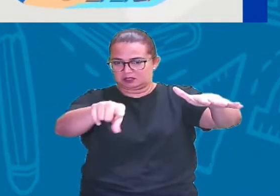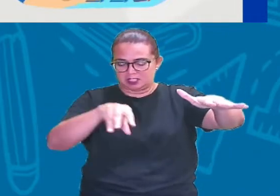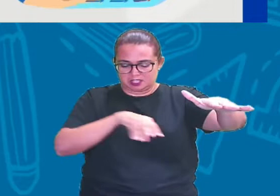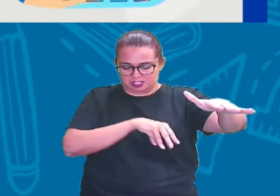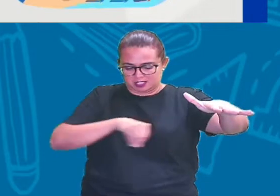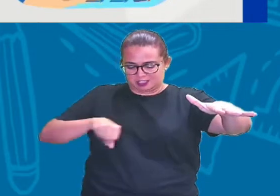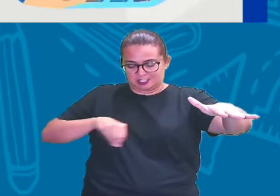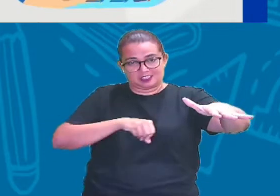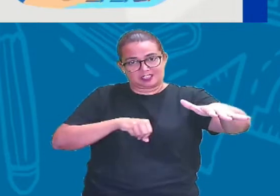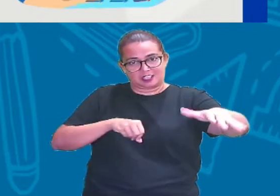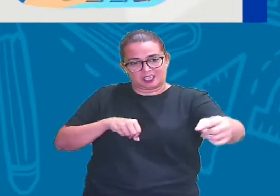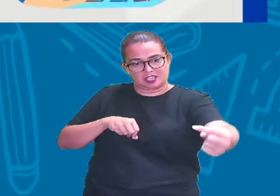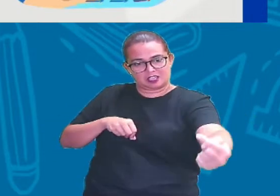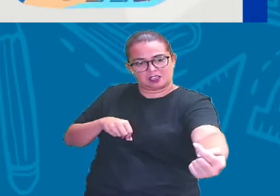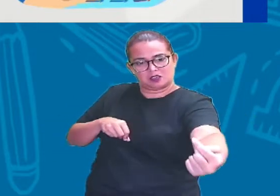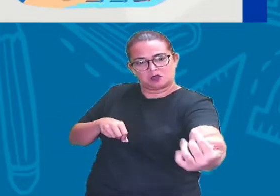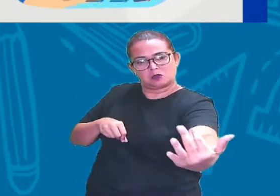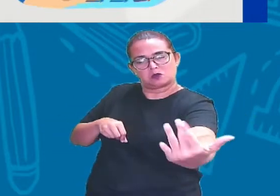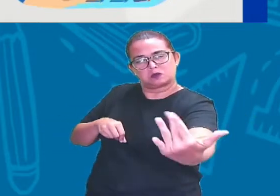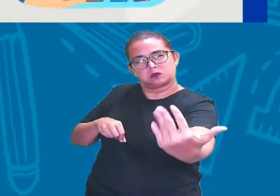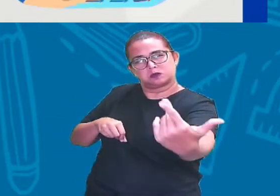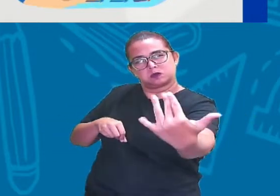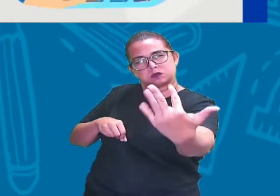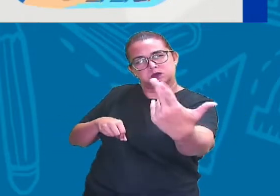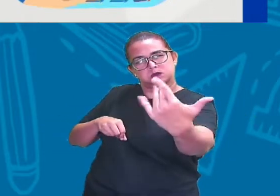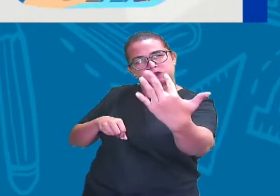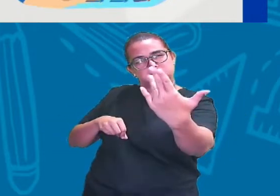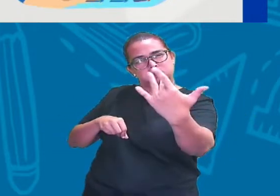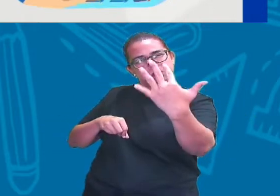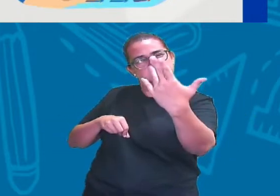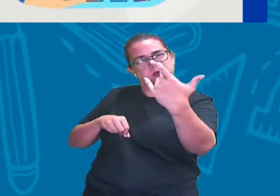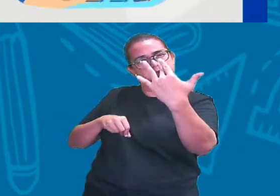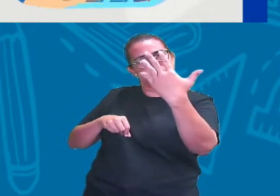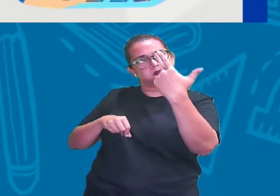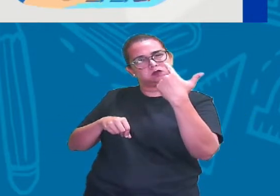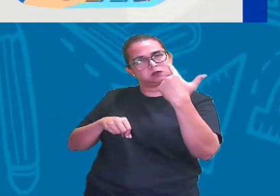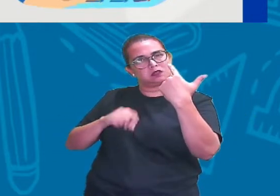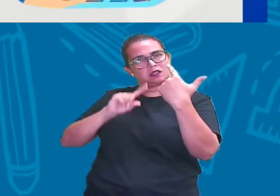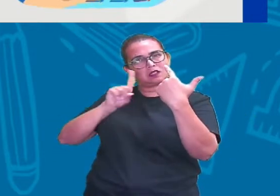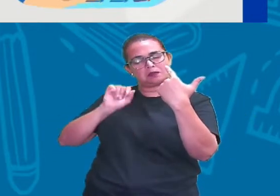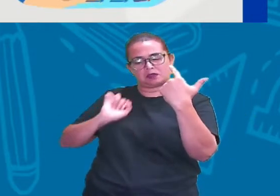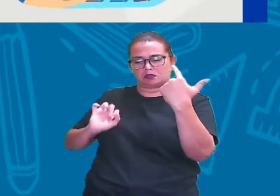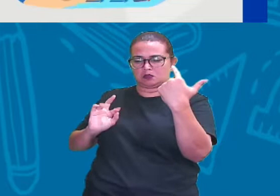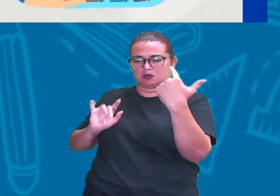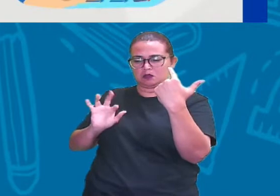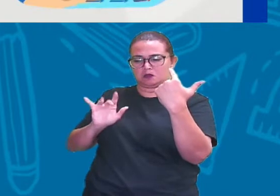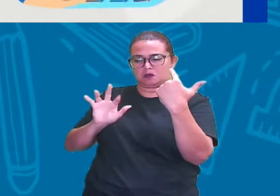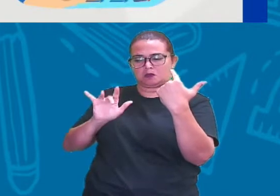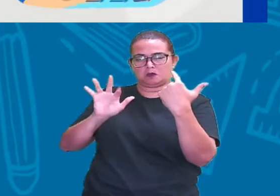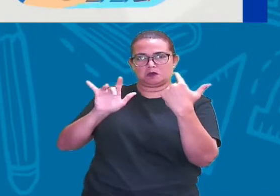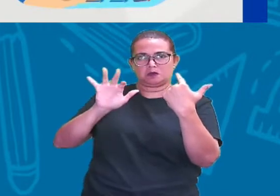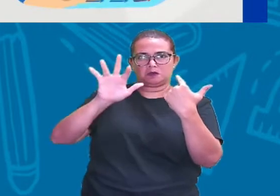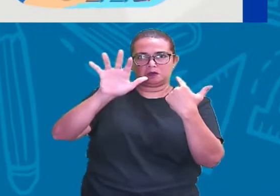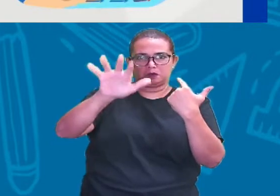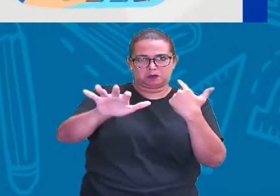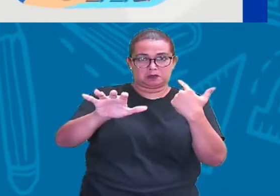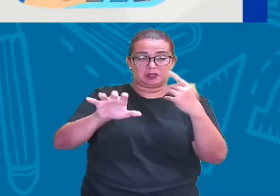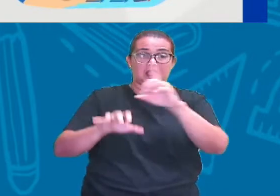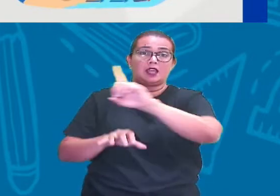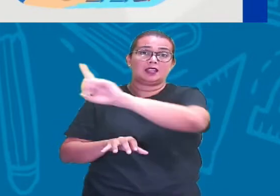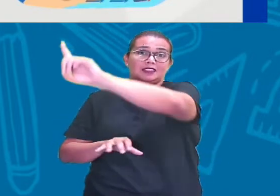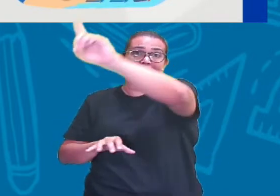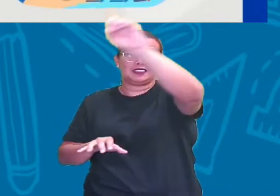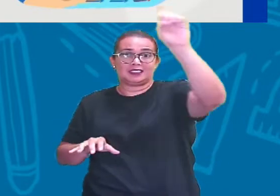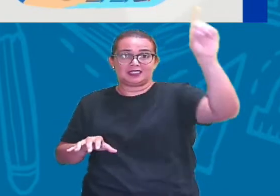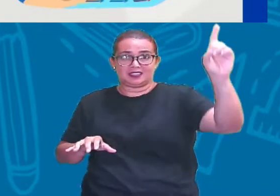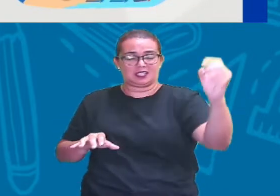dia. A gente chama aí de brisa marítima, né? E da areia para o mar durante a noite, que é a